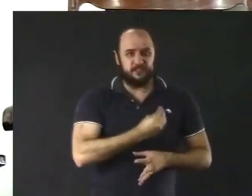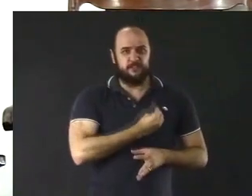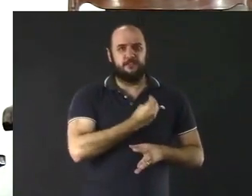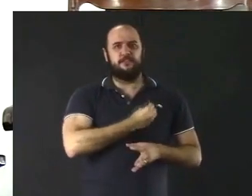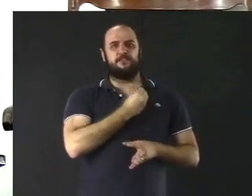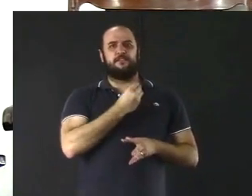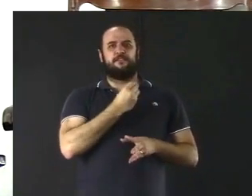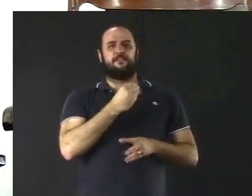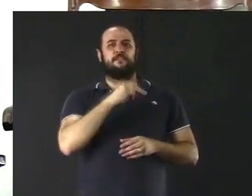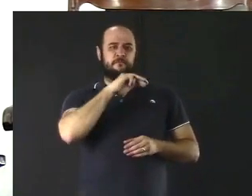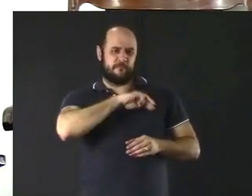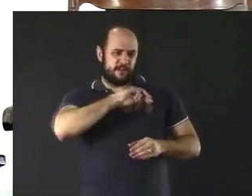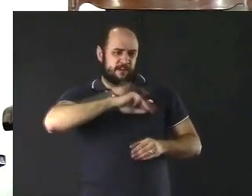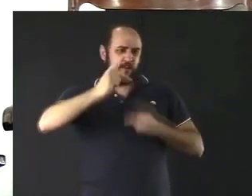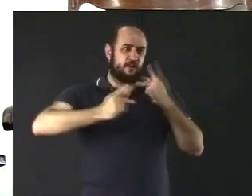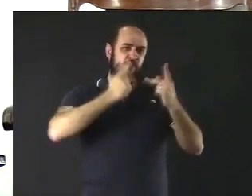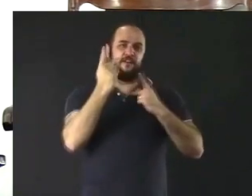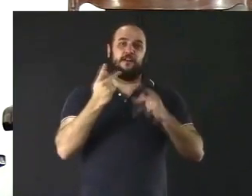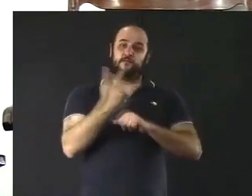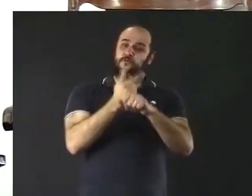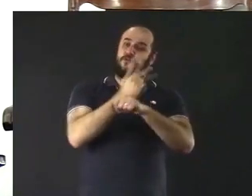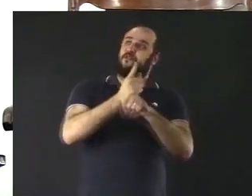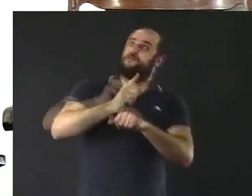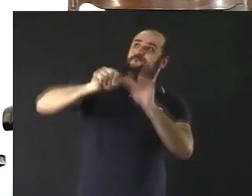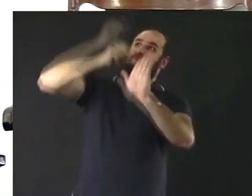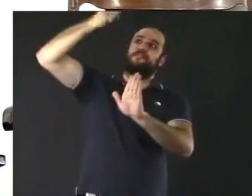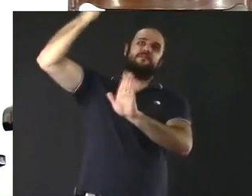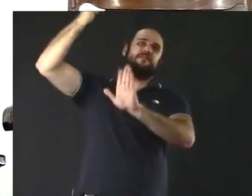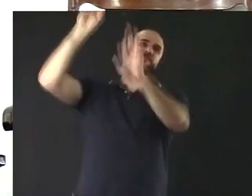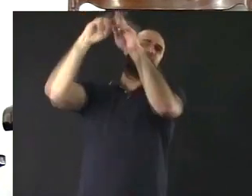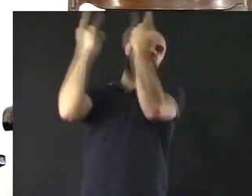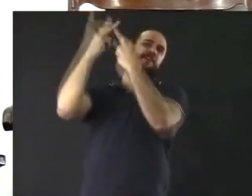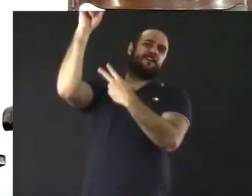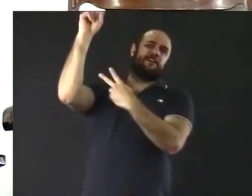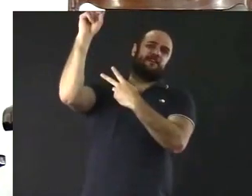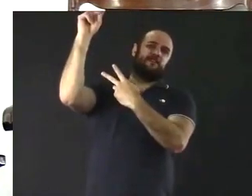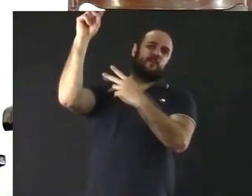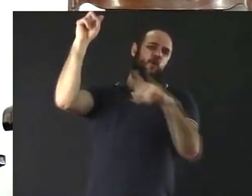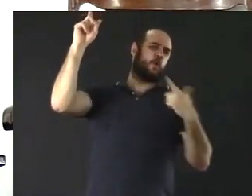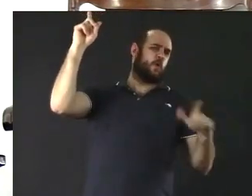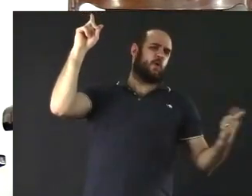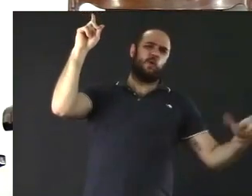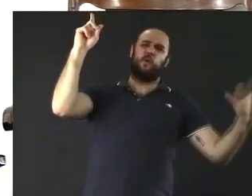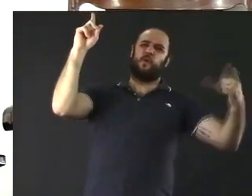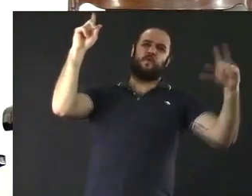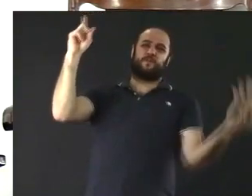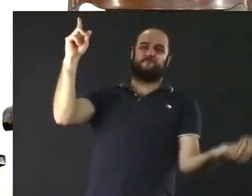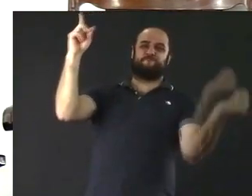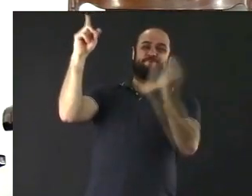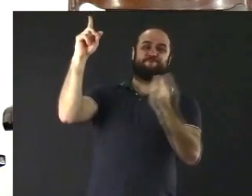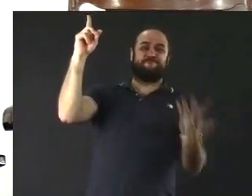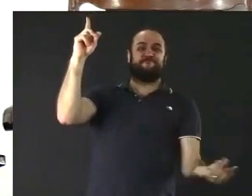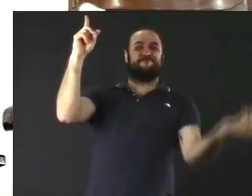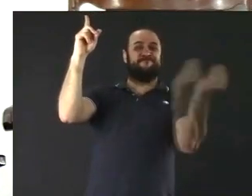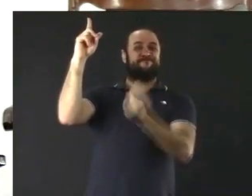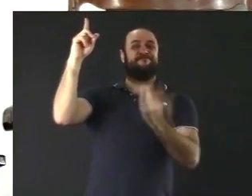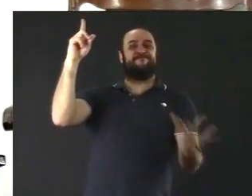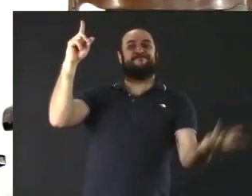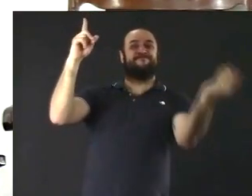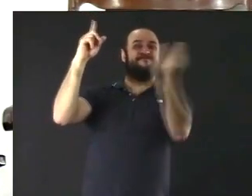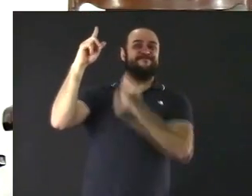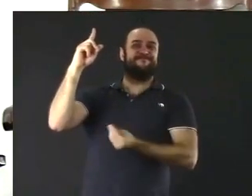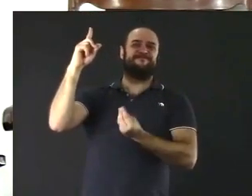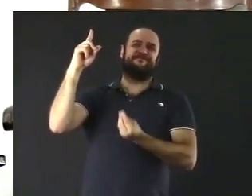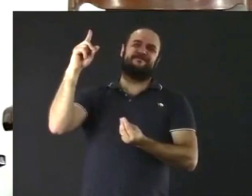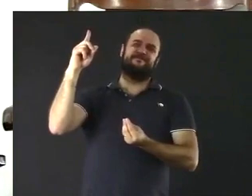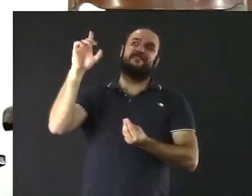6 vai dizer: buscai, pois, em primeiro lugar o seu reino e a sua justiça, e as demais coisas vos serão acrescentadas. Abre mão, Deus vai abrir portas,